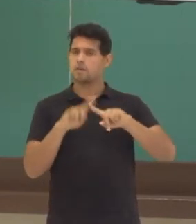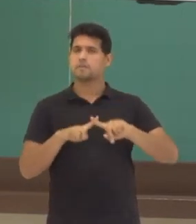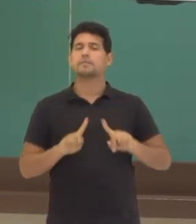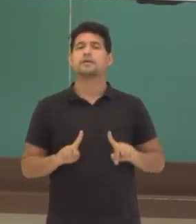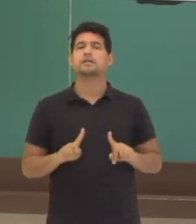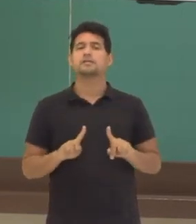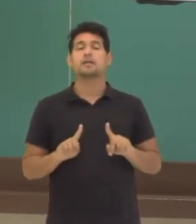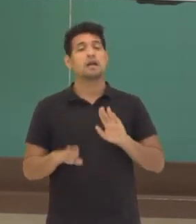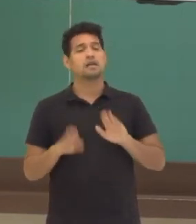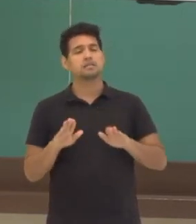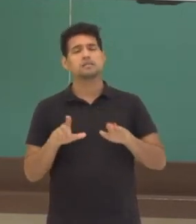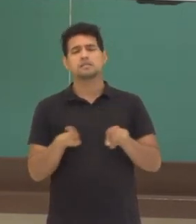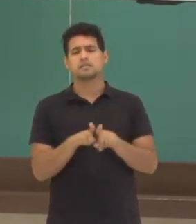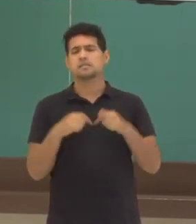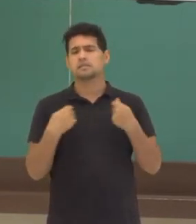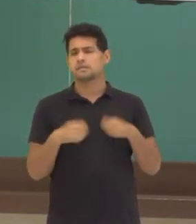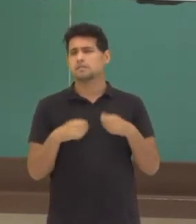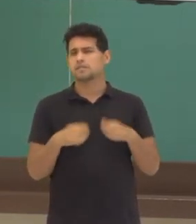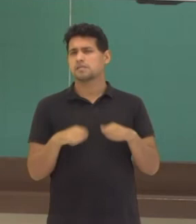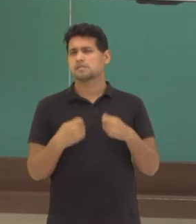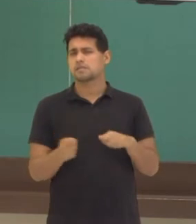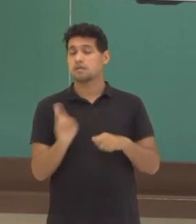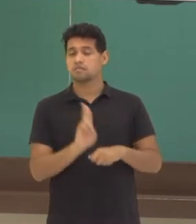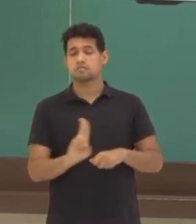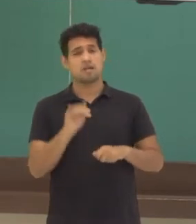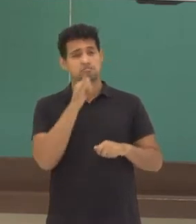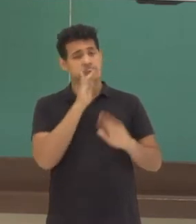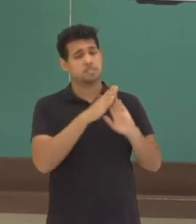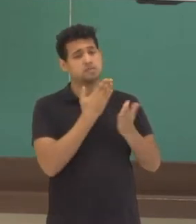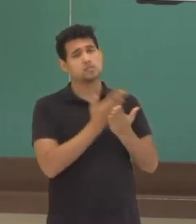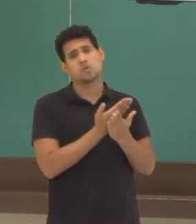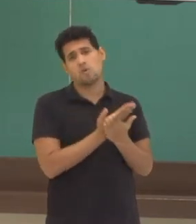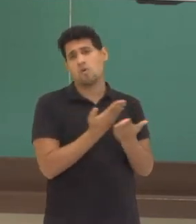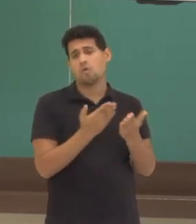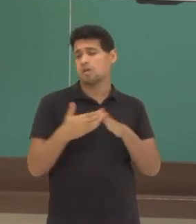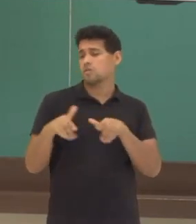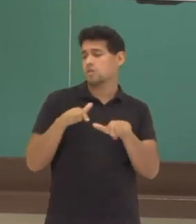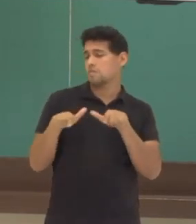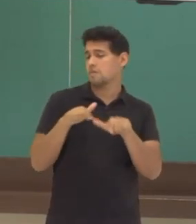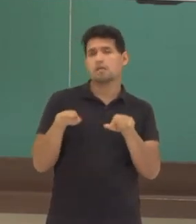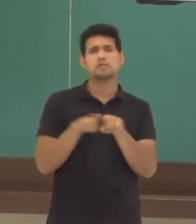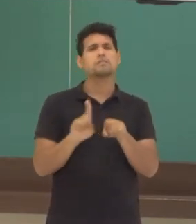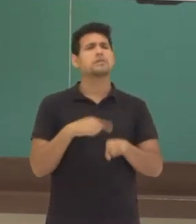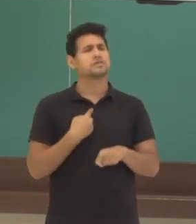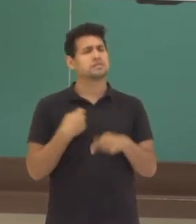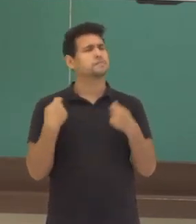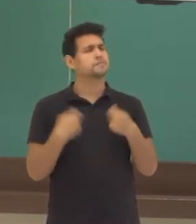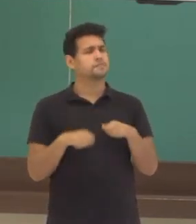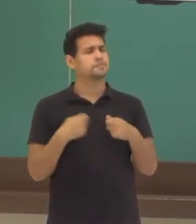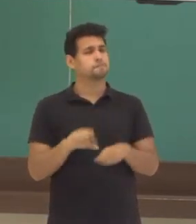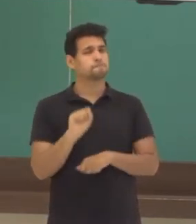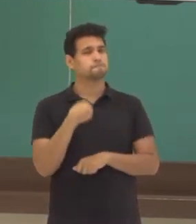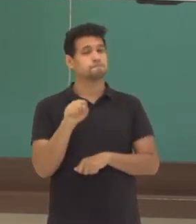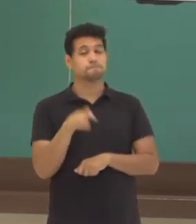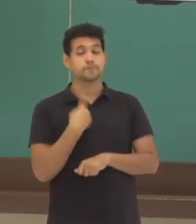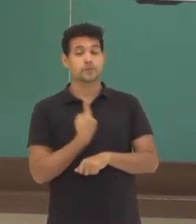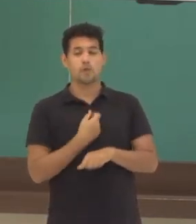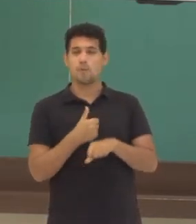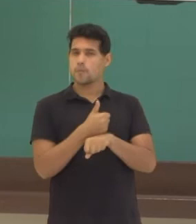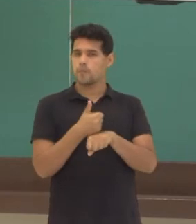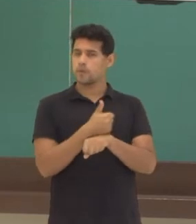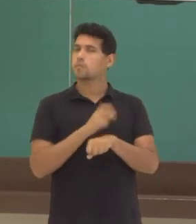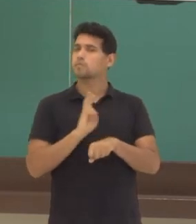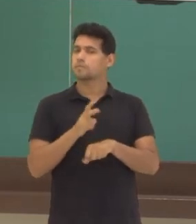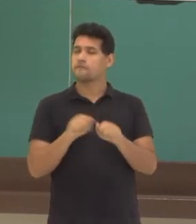situações, nós vamos precisar sim usar, né? Na escola, no trabalho, nós vamos precisar sim, na nossa profissão,